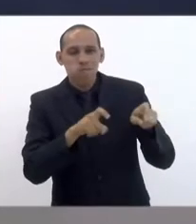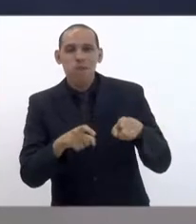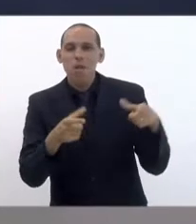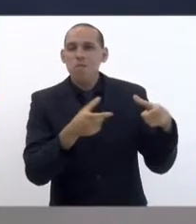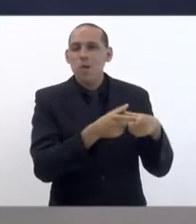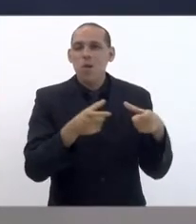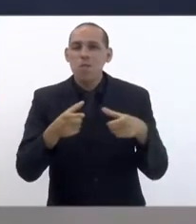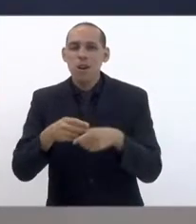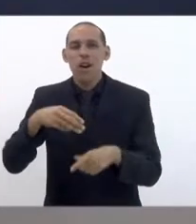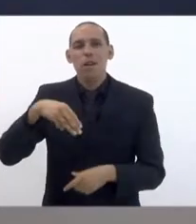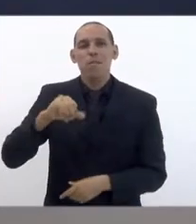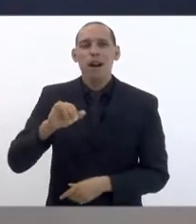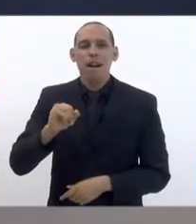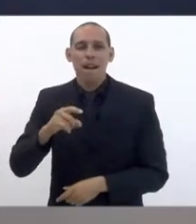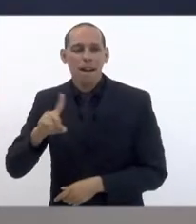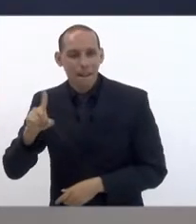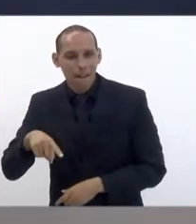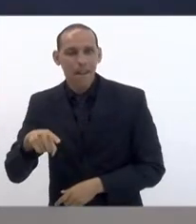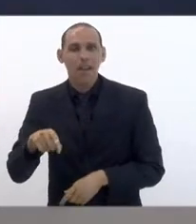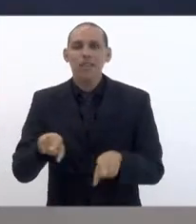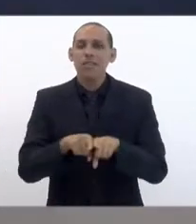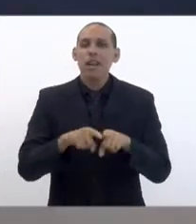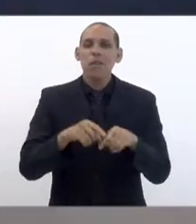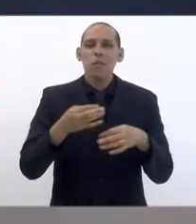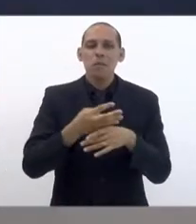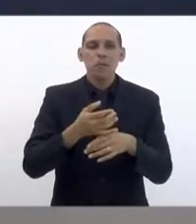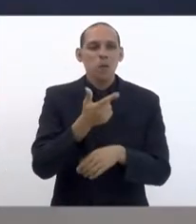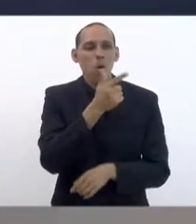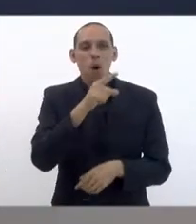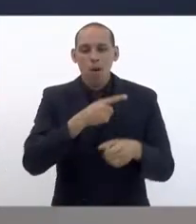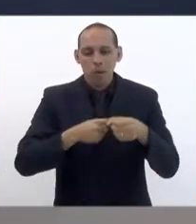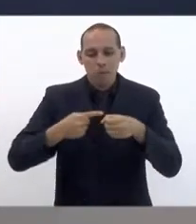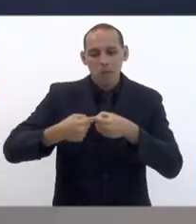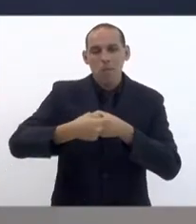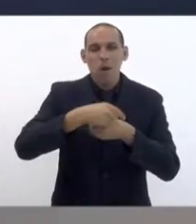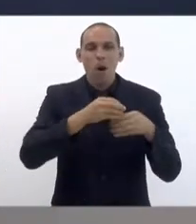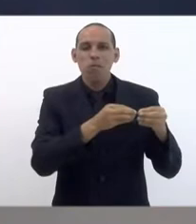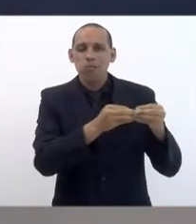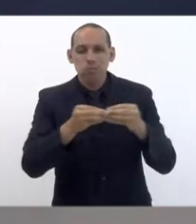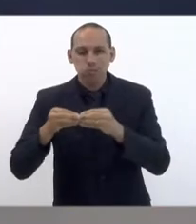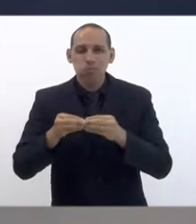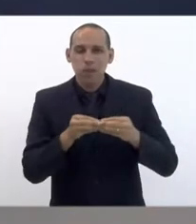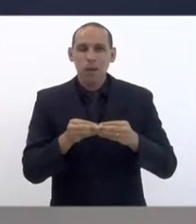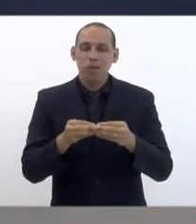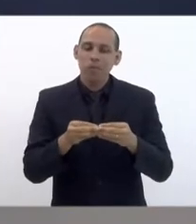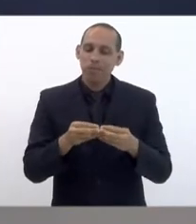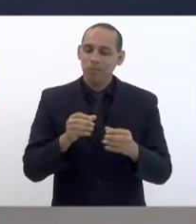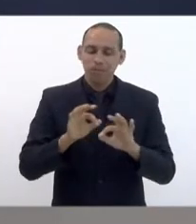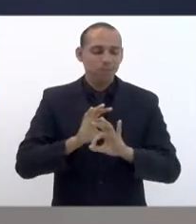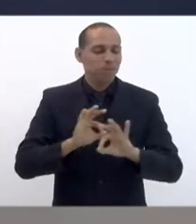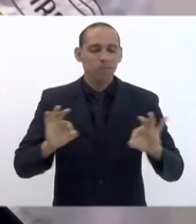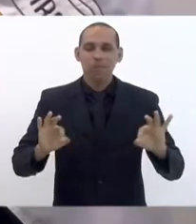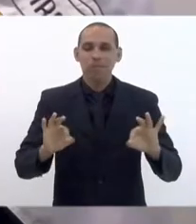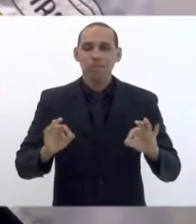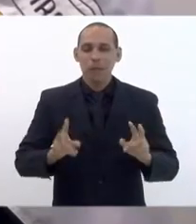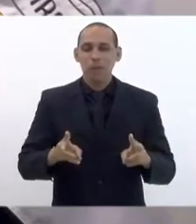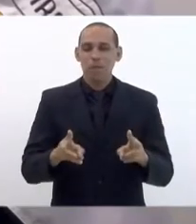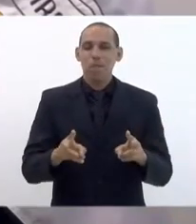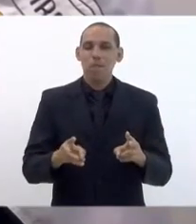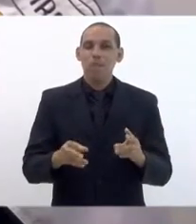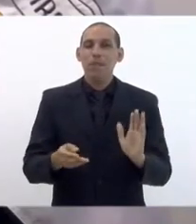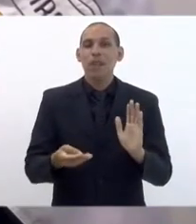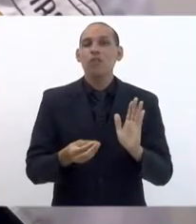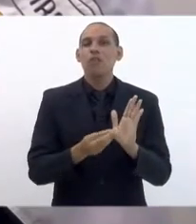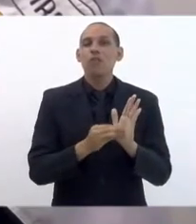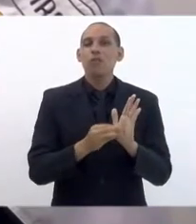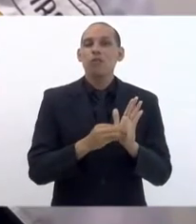todos os municípios adjacentes. Então, excelente. Vamos avançar. O número 4 da pauta,